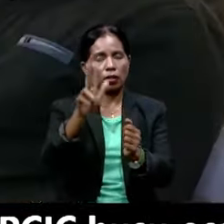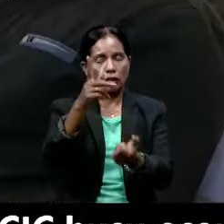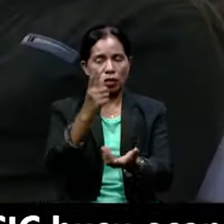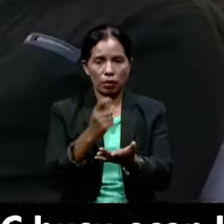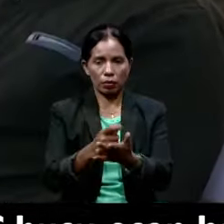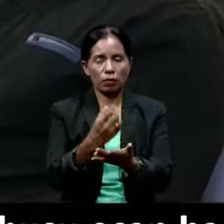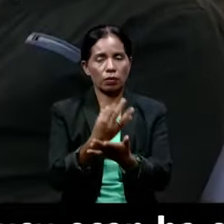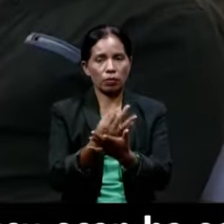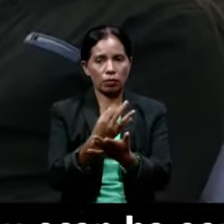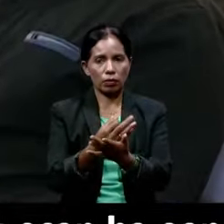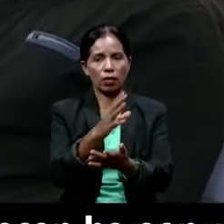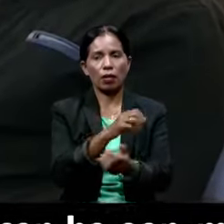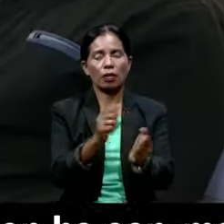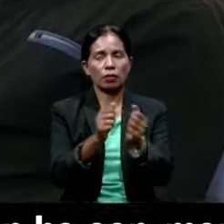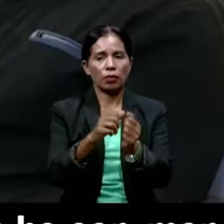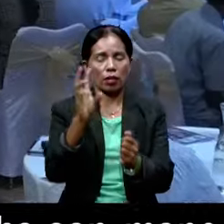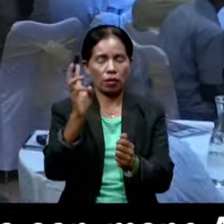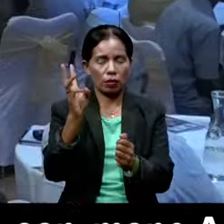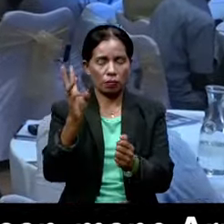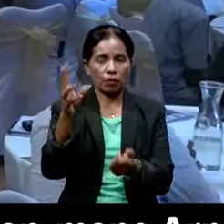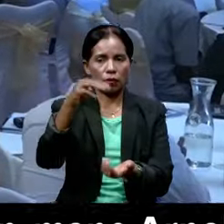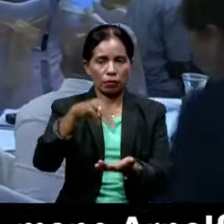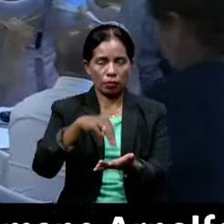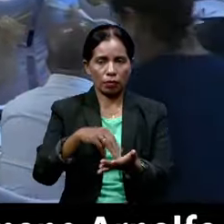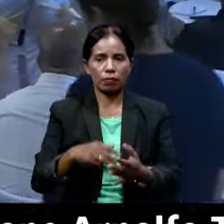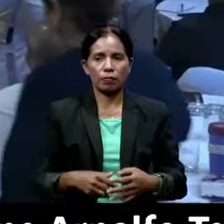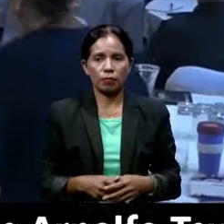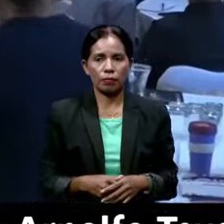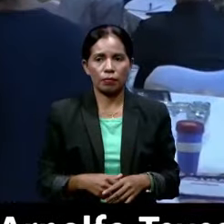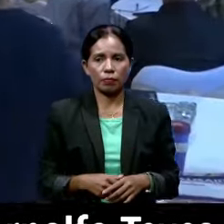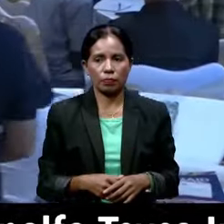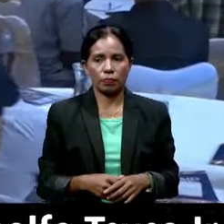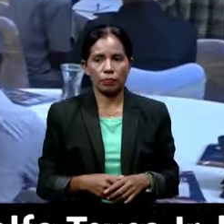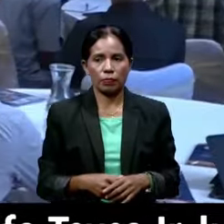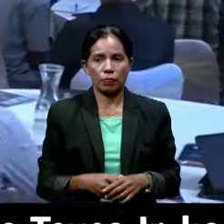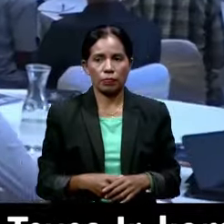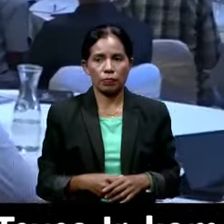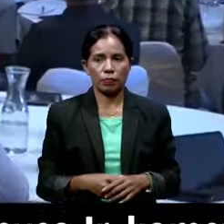orçamento Liutoko Nenulu. Santina de Jesus, Marito da Costa, Yemen.